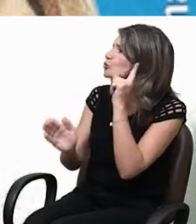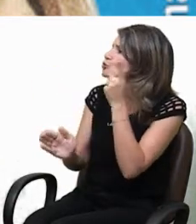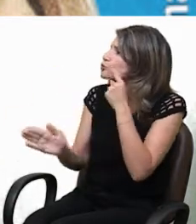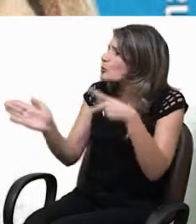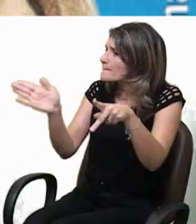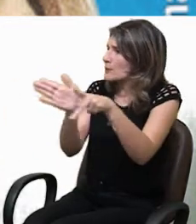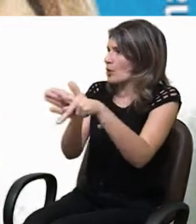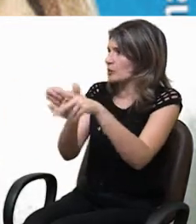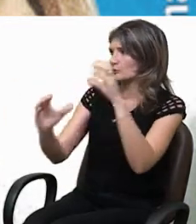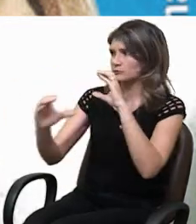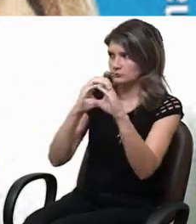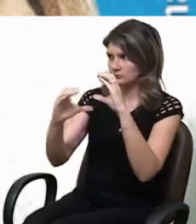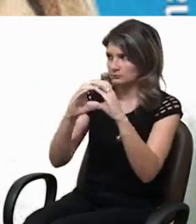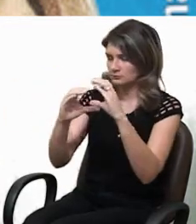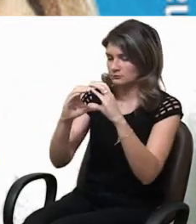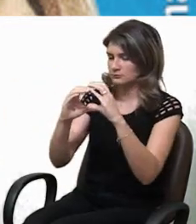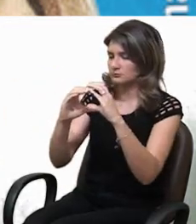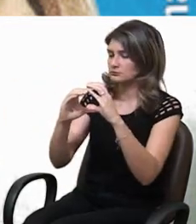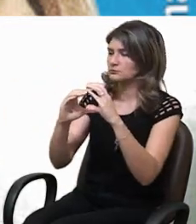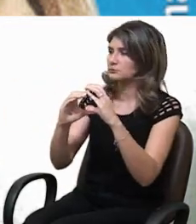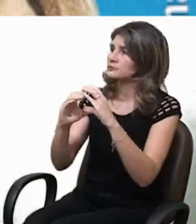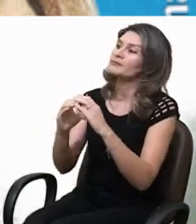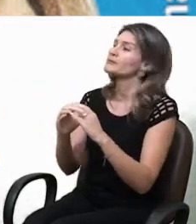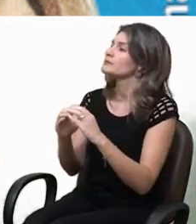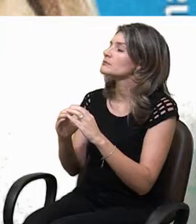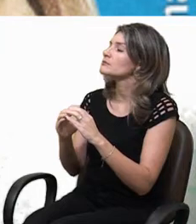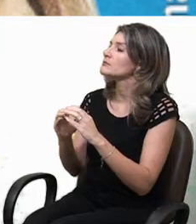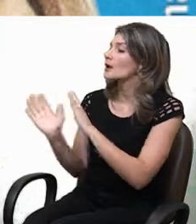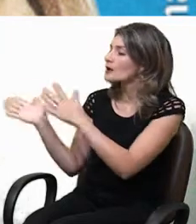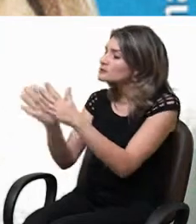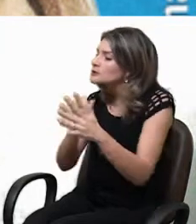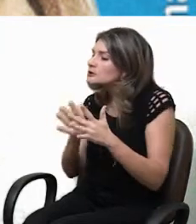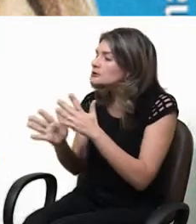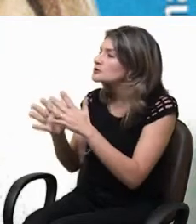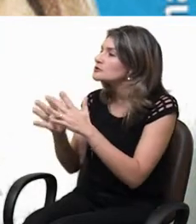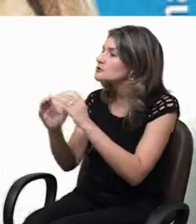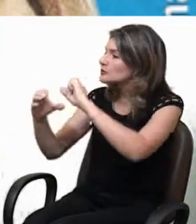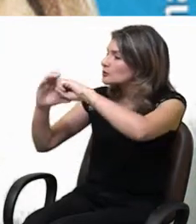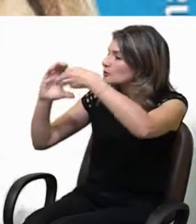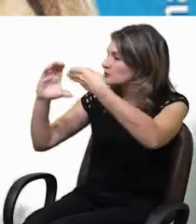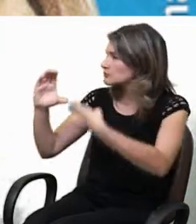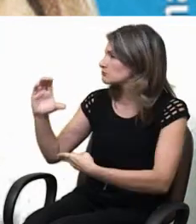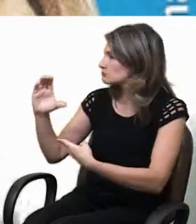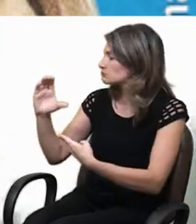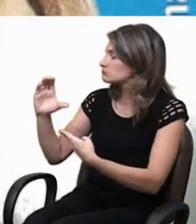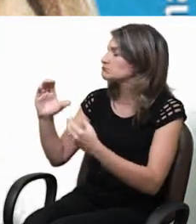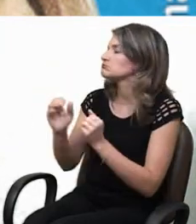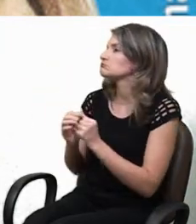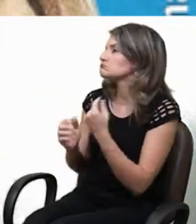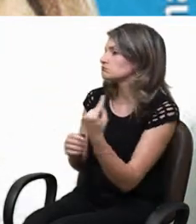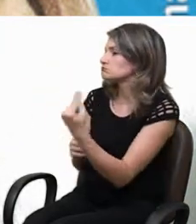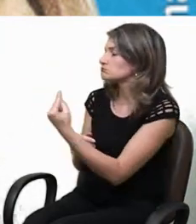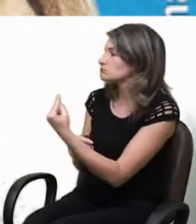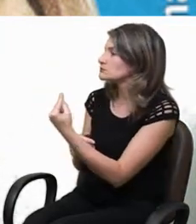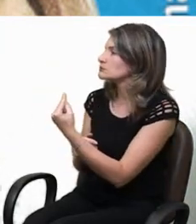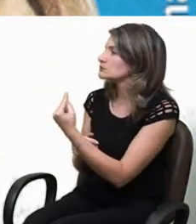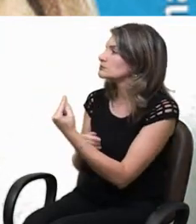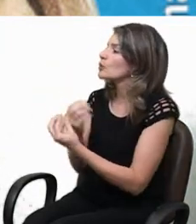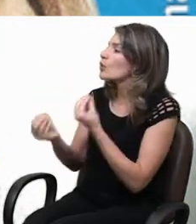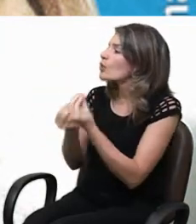surda para comunicação. A língua de sinais, ela tem algumas características,